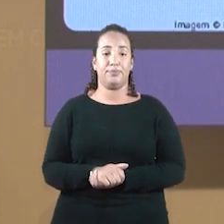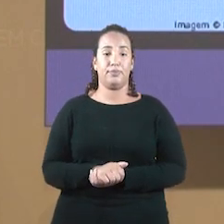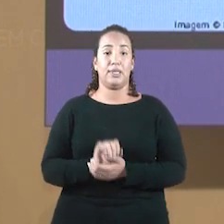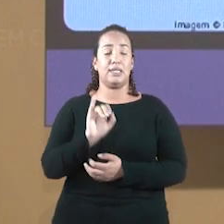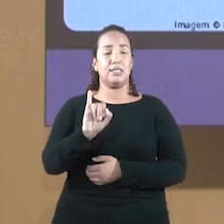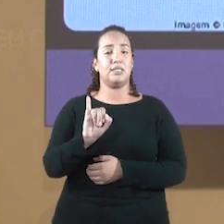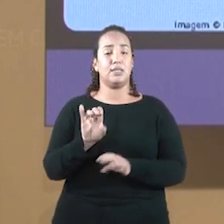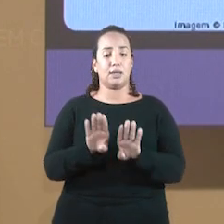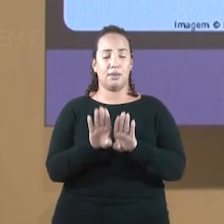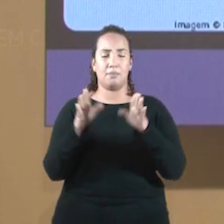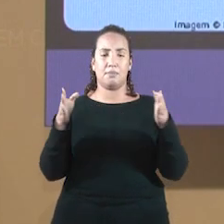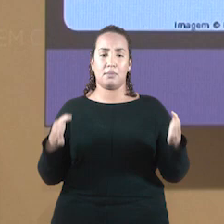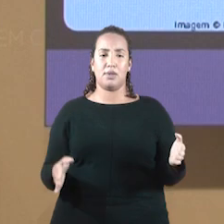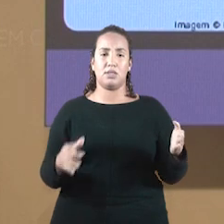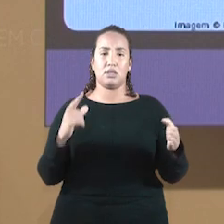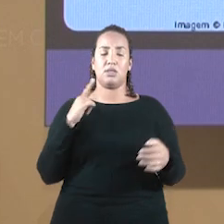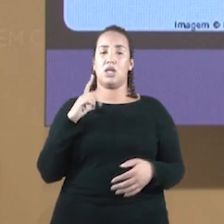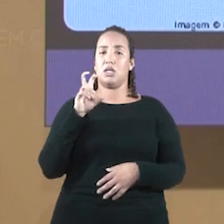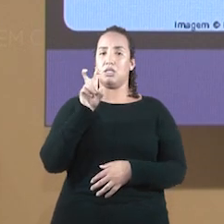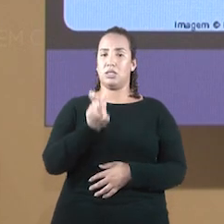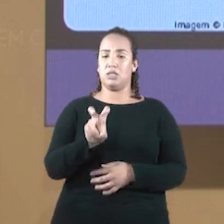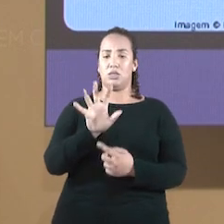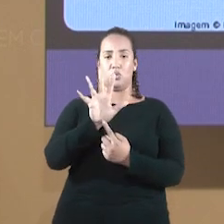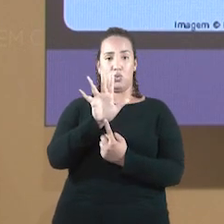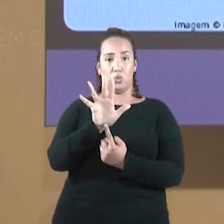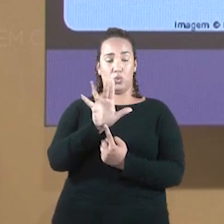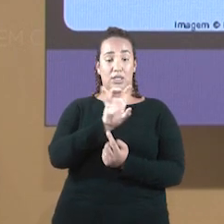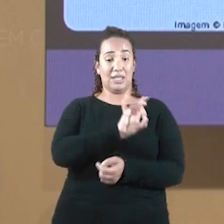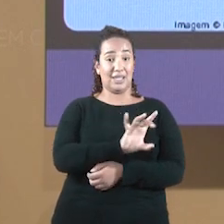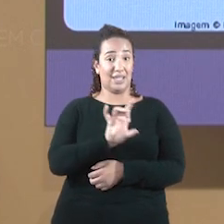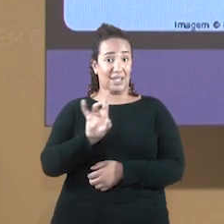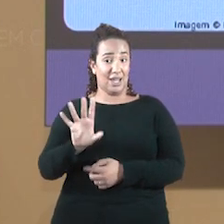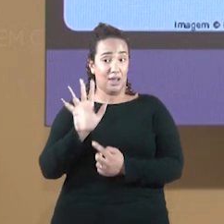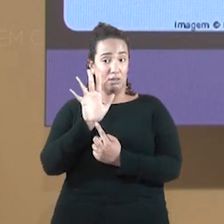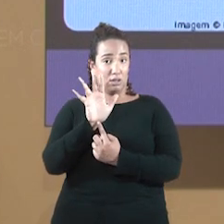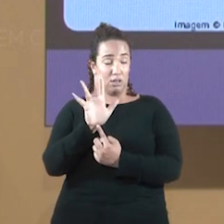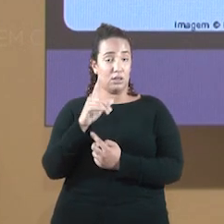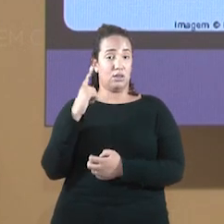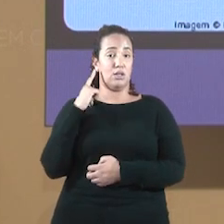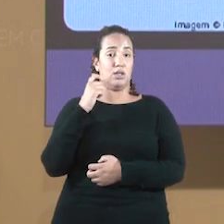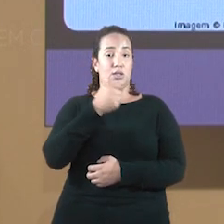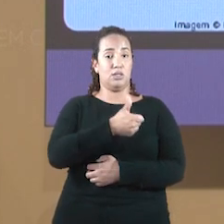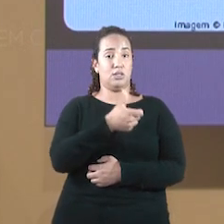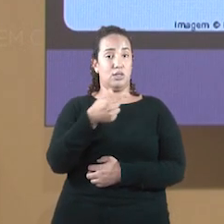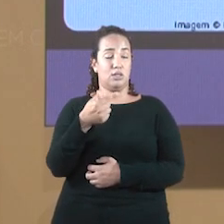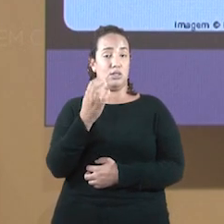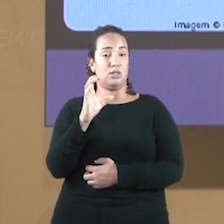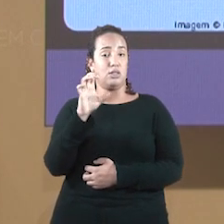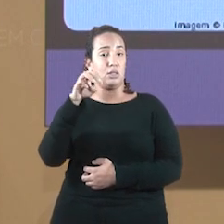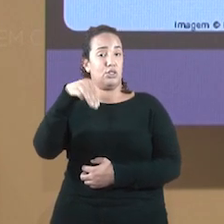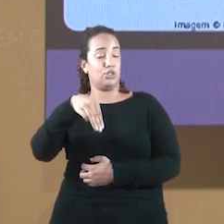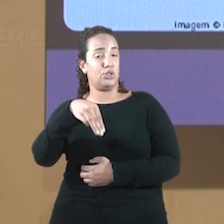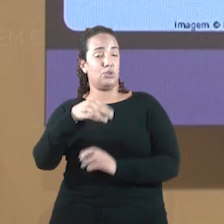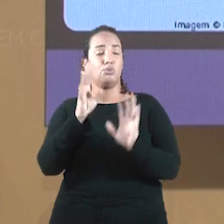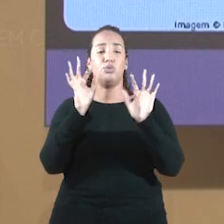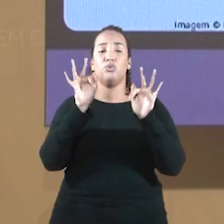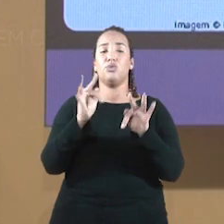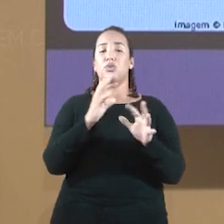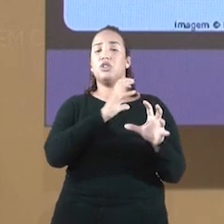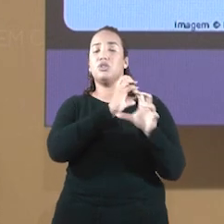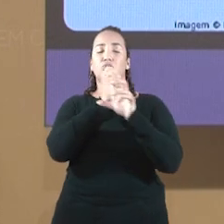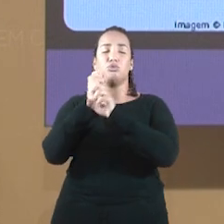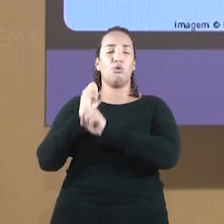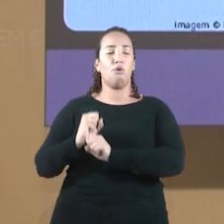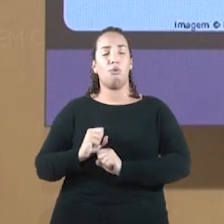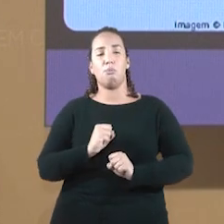Se a mesa mediu 5 palmos e cada palmo meu mede 17 centímetros, como eu faço